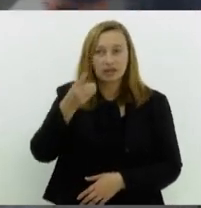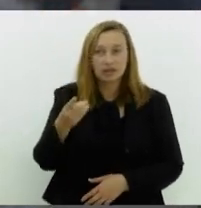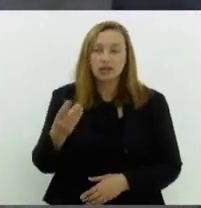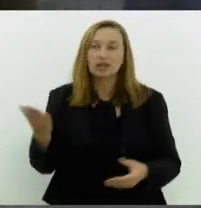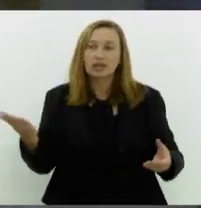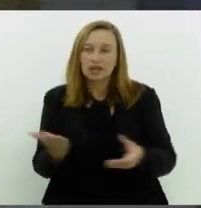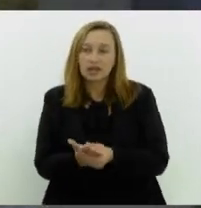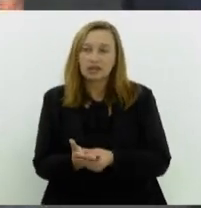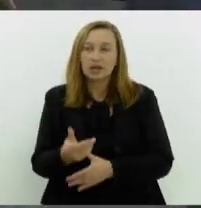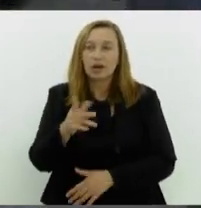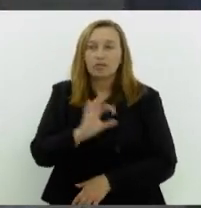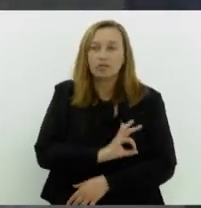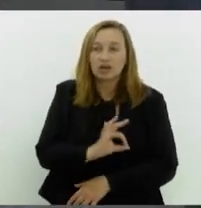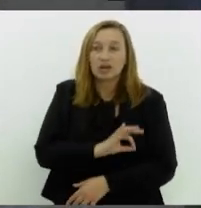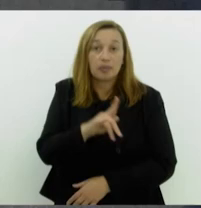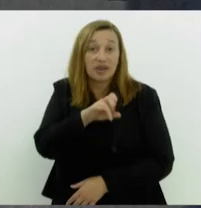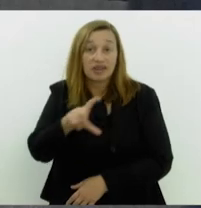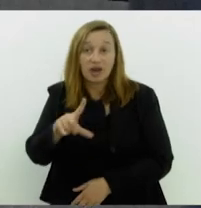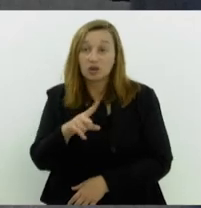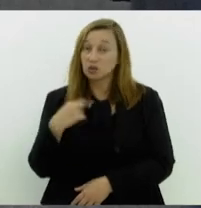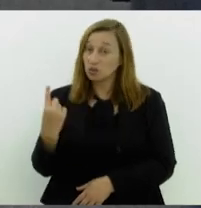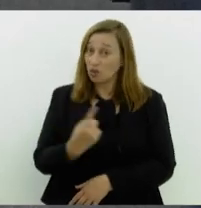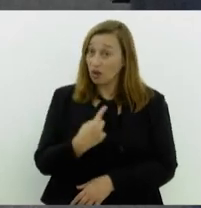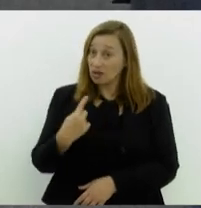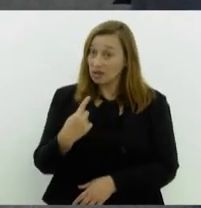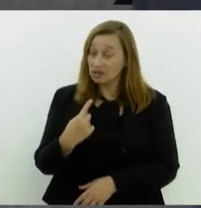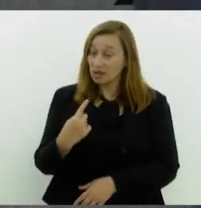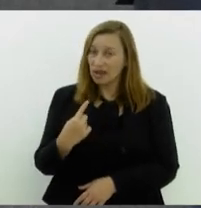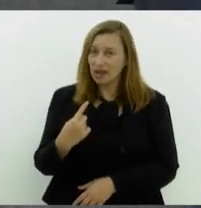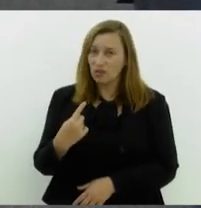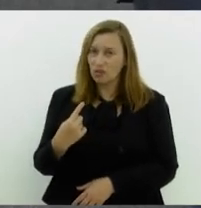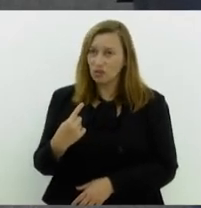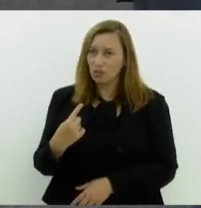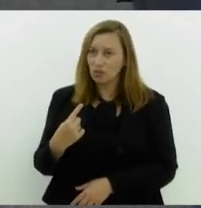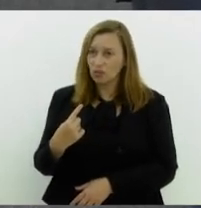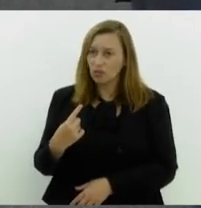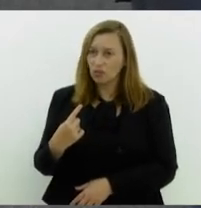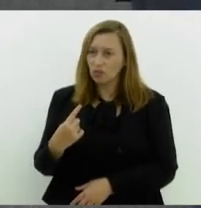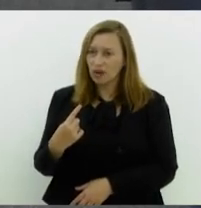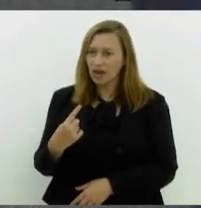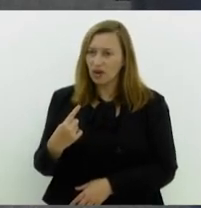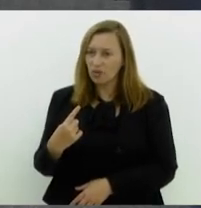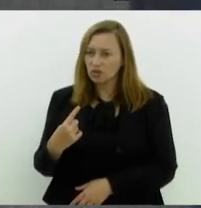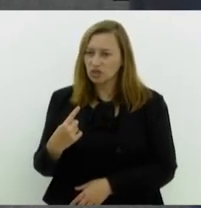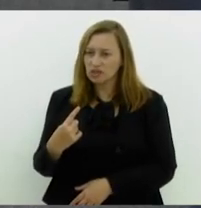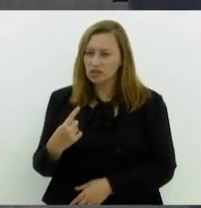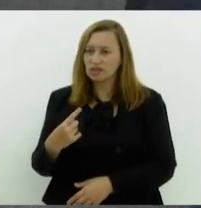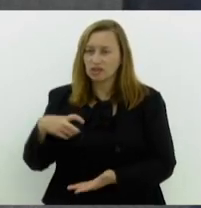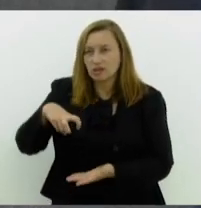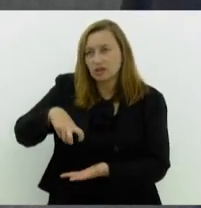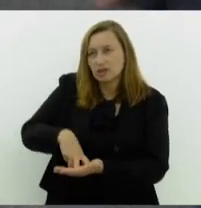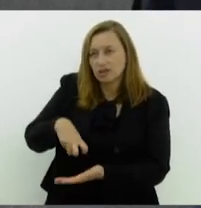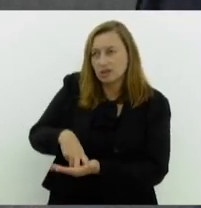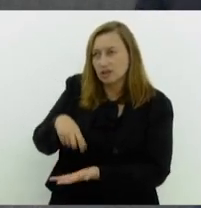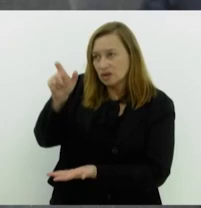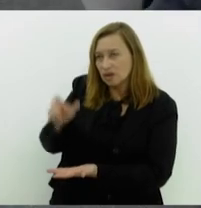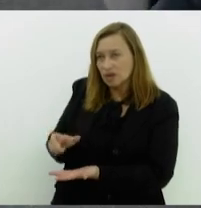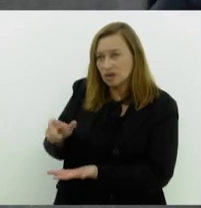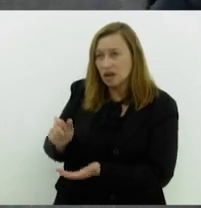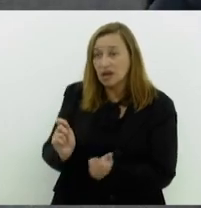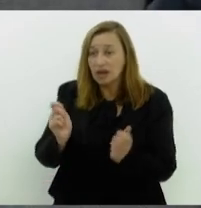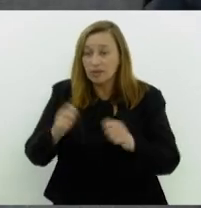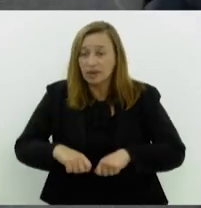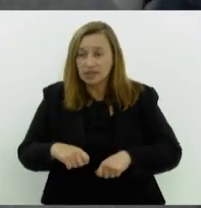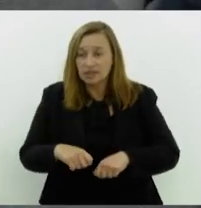administrativo da Polícia Penal. Ou seja, nós viramos réus, como se ela tivesse capacidade para isso, de querer